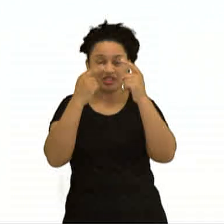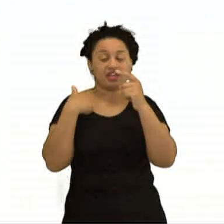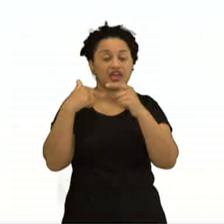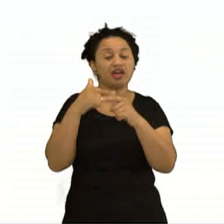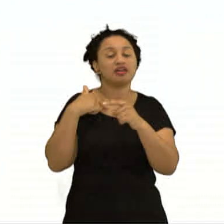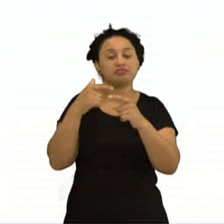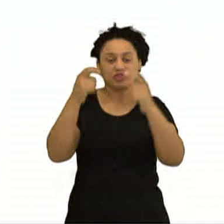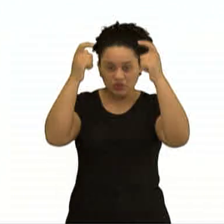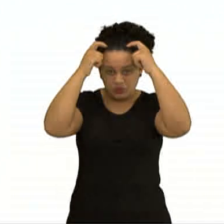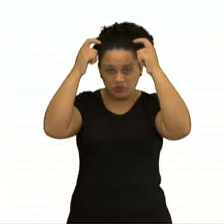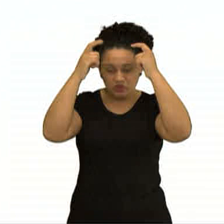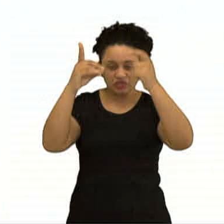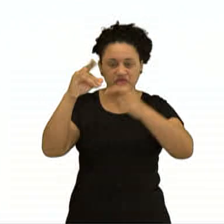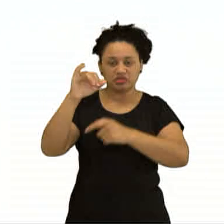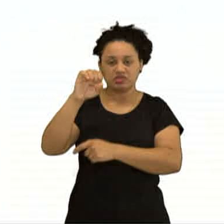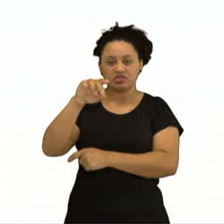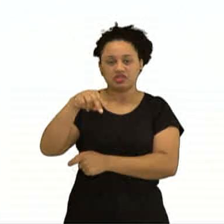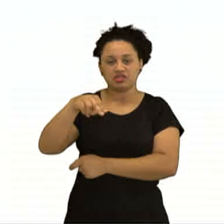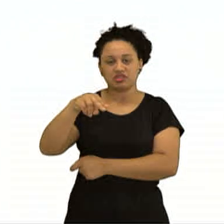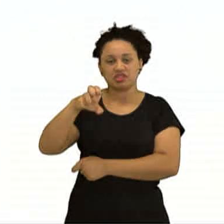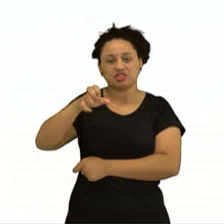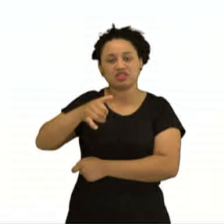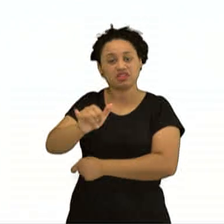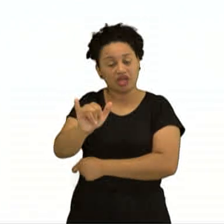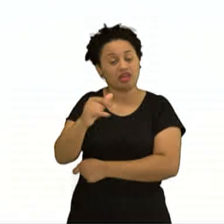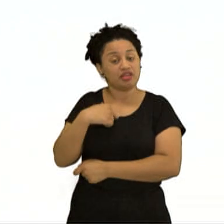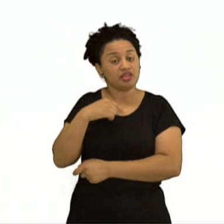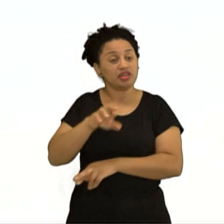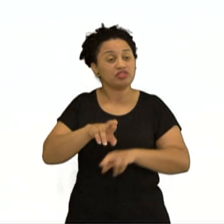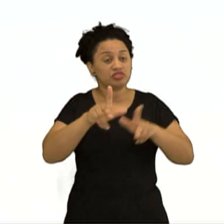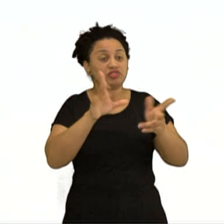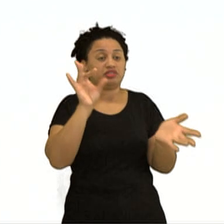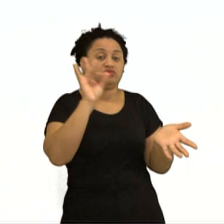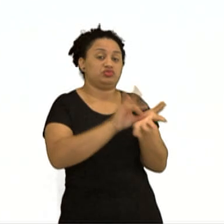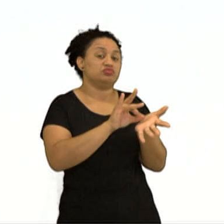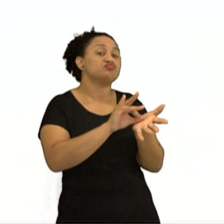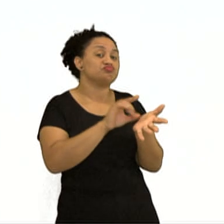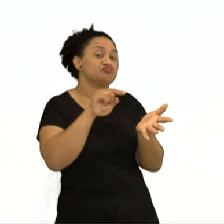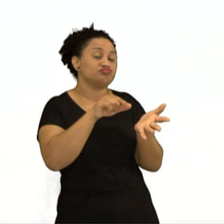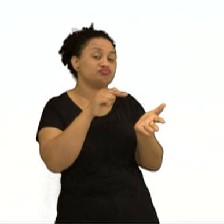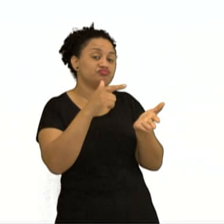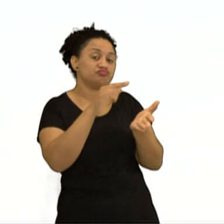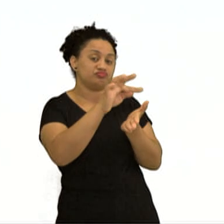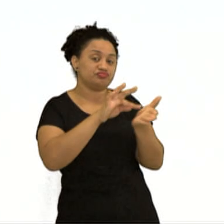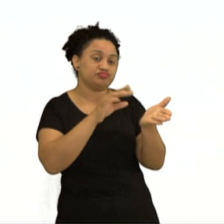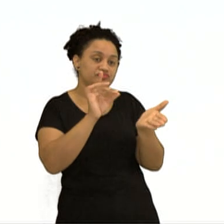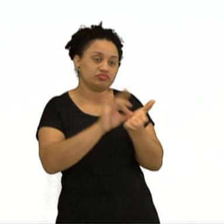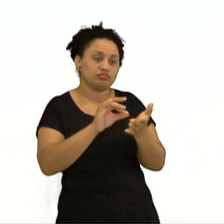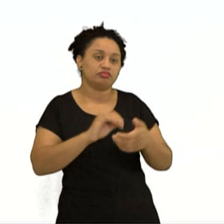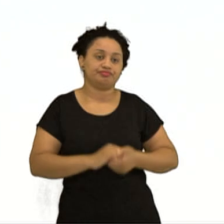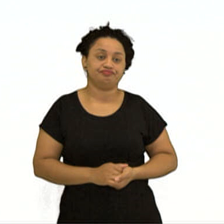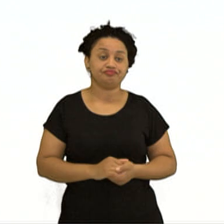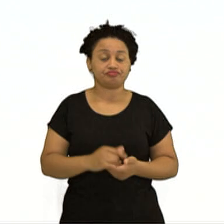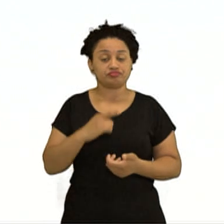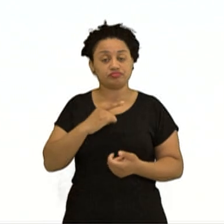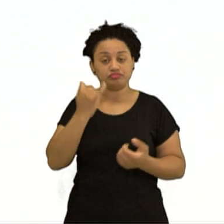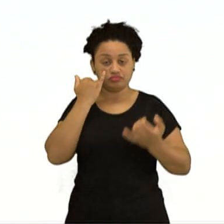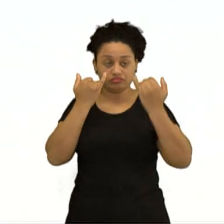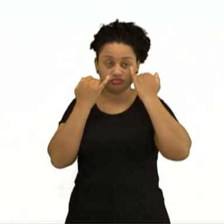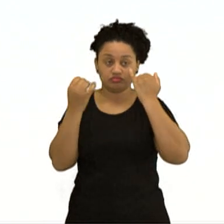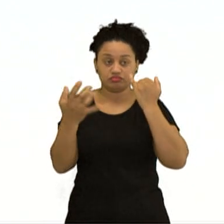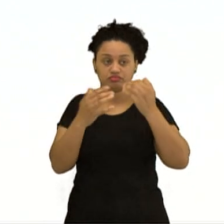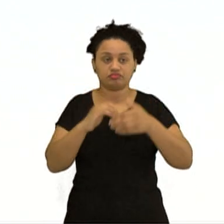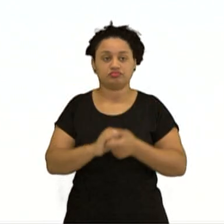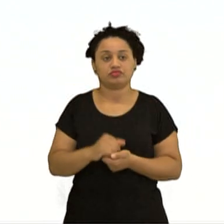que acabaram se sobrepondo às originais. Uma nova informação, e considerando